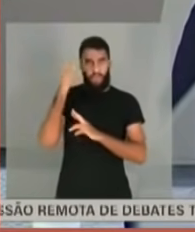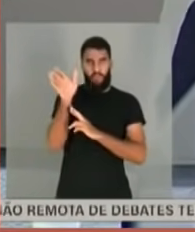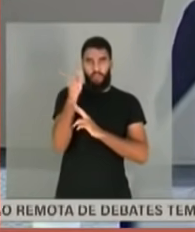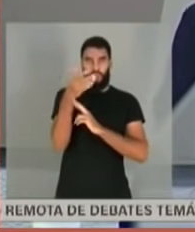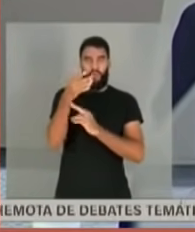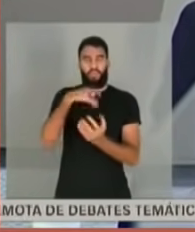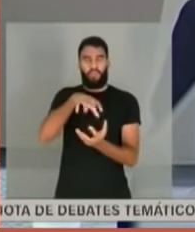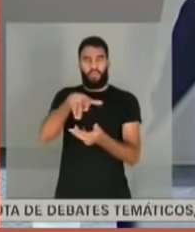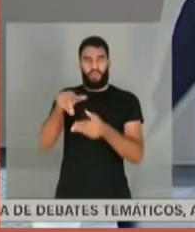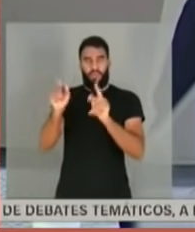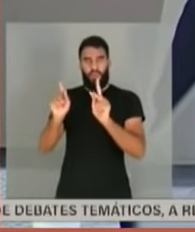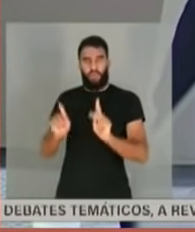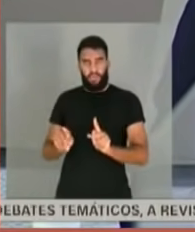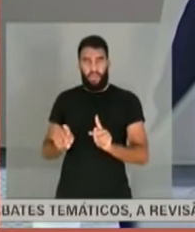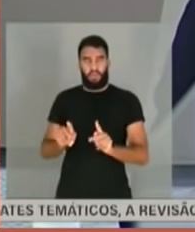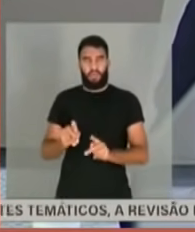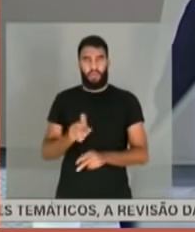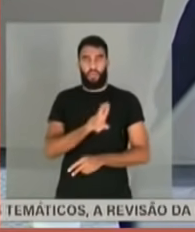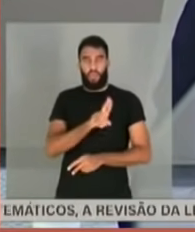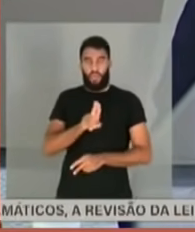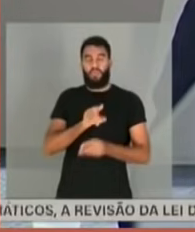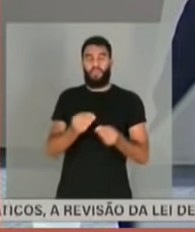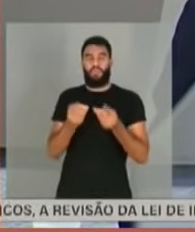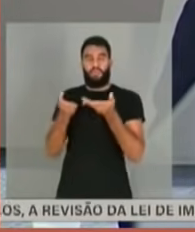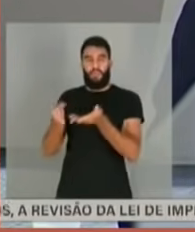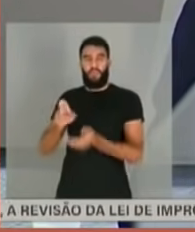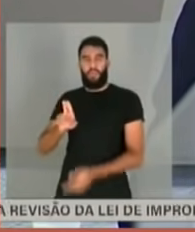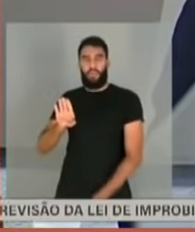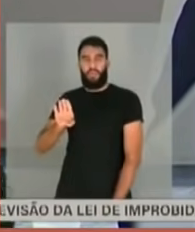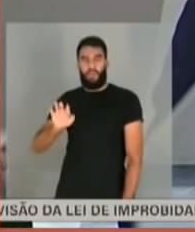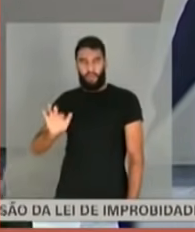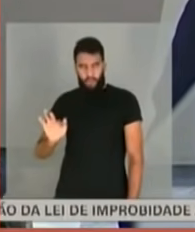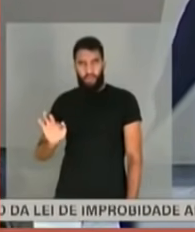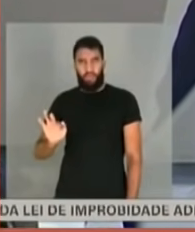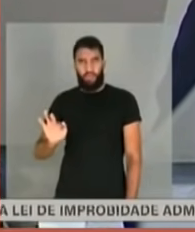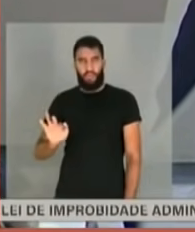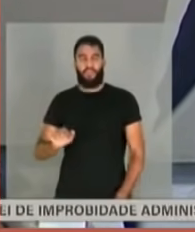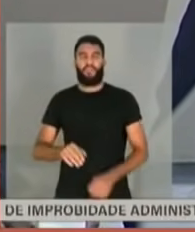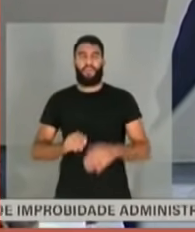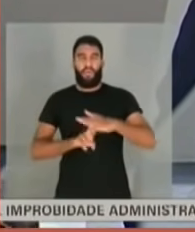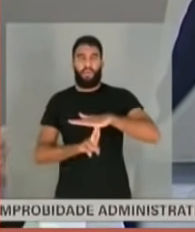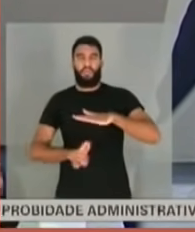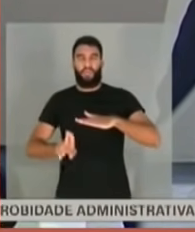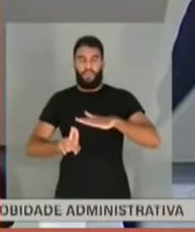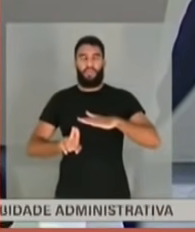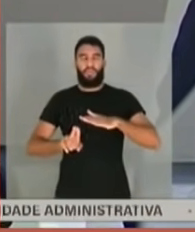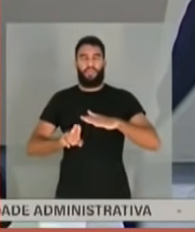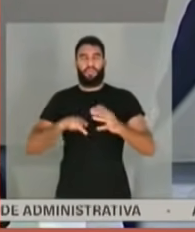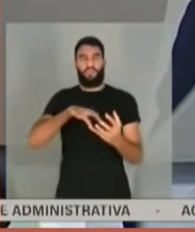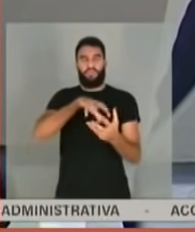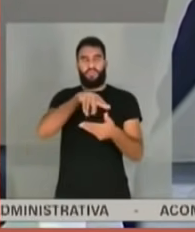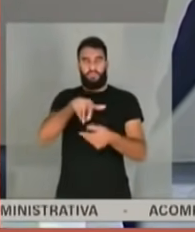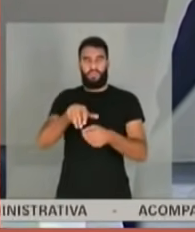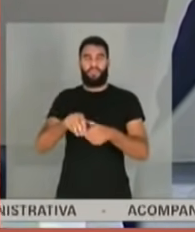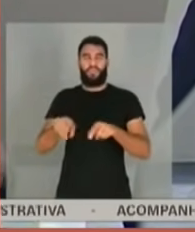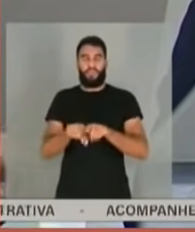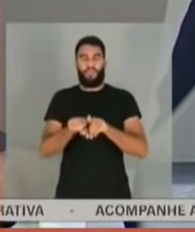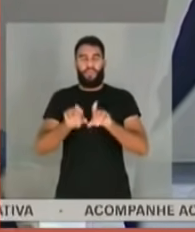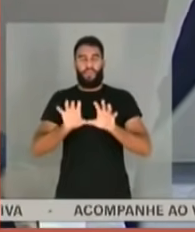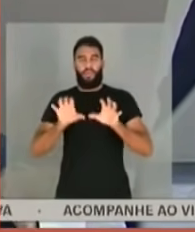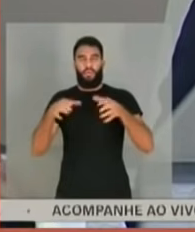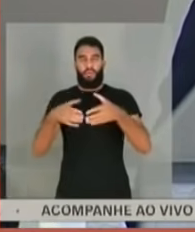vender madeiras ilegais da Amazônia, para favorecer grilagem de terra, para